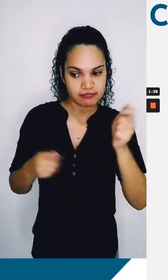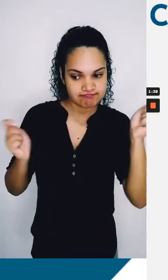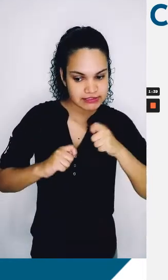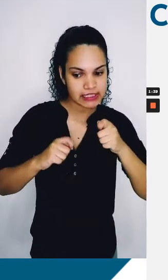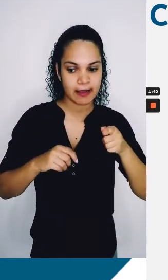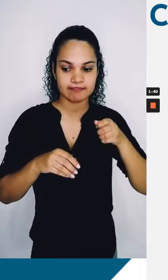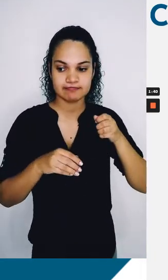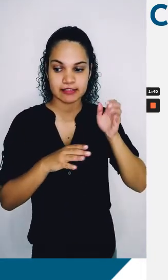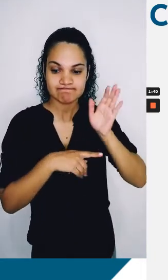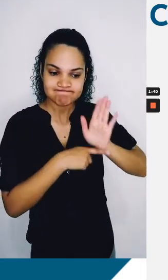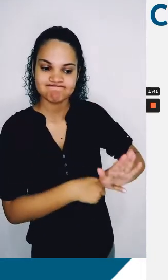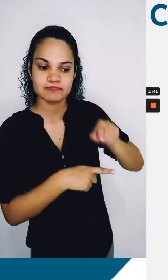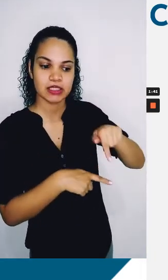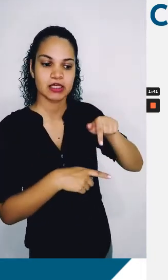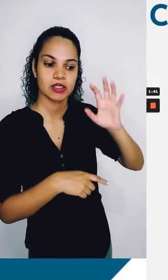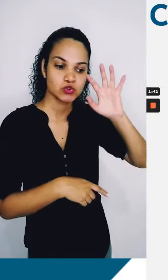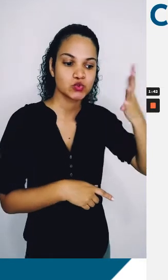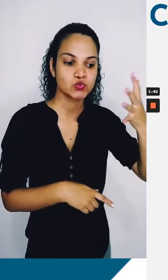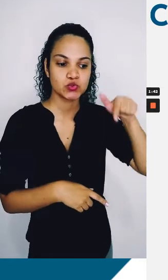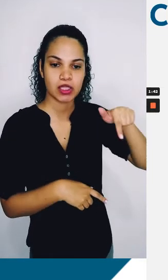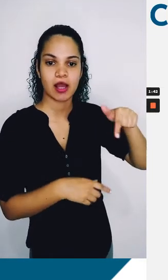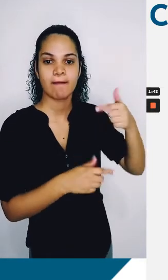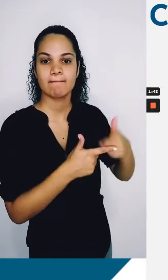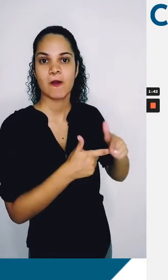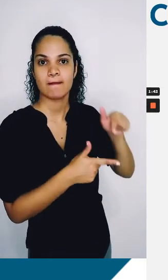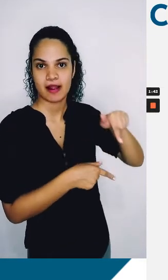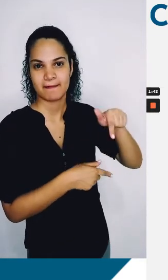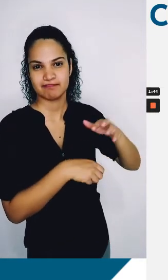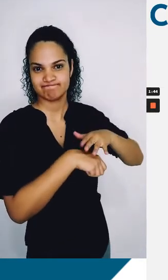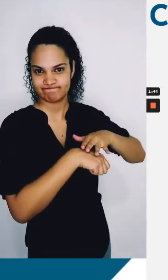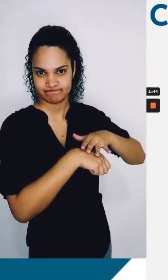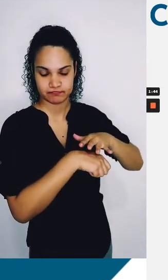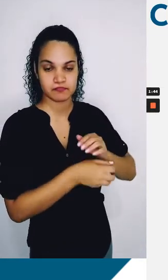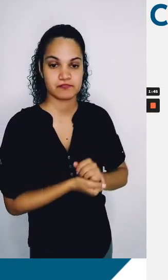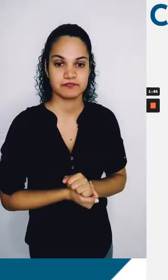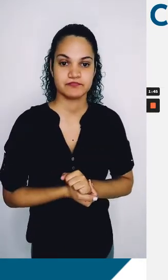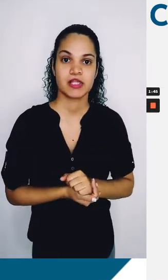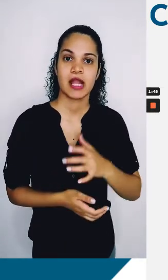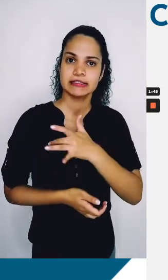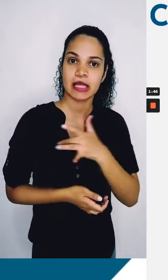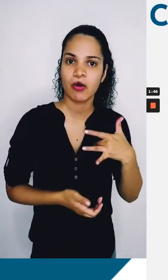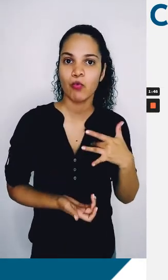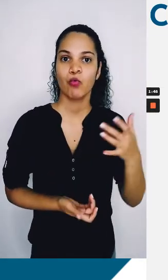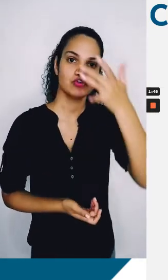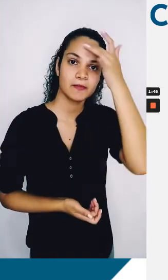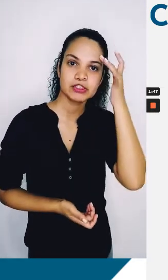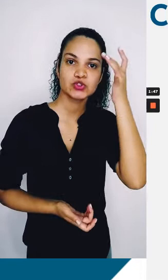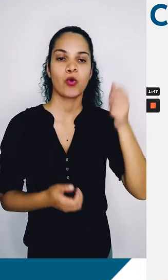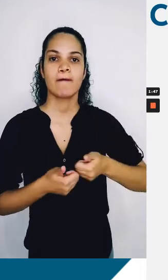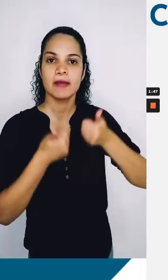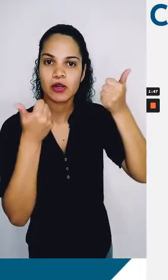contribuir para a solução, a proposta de soluções para a saúde